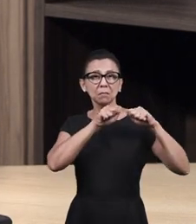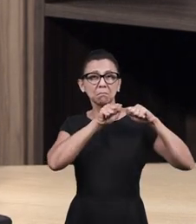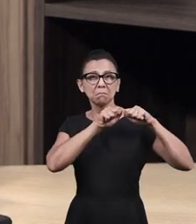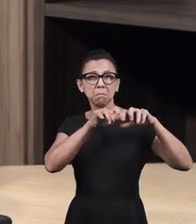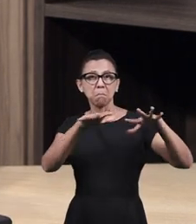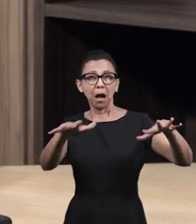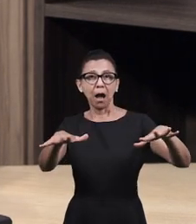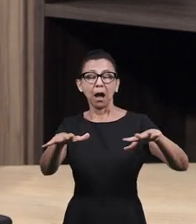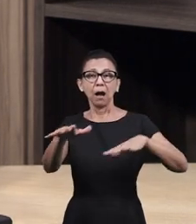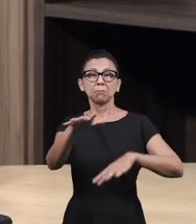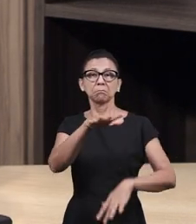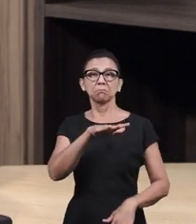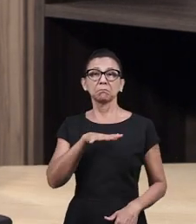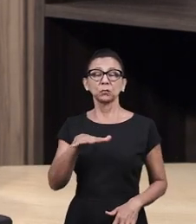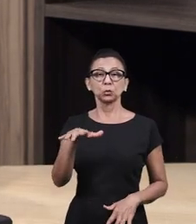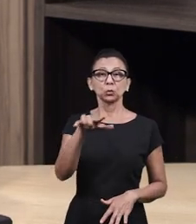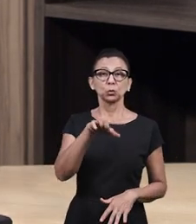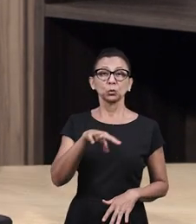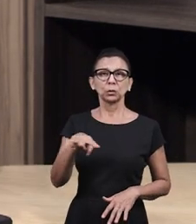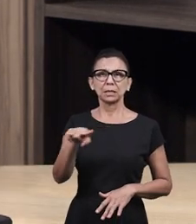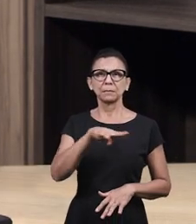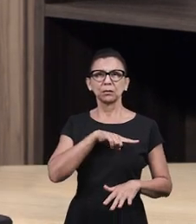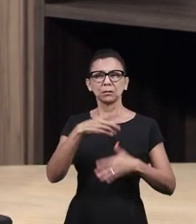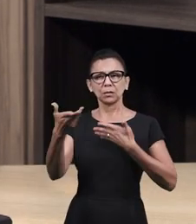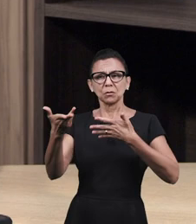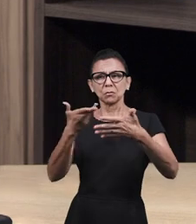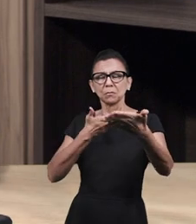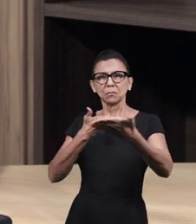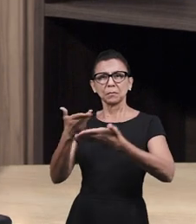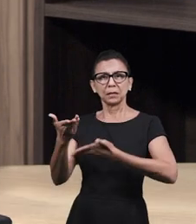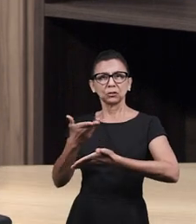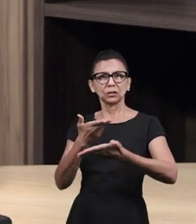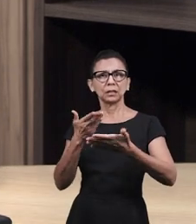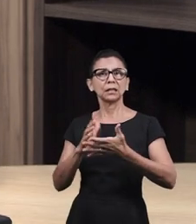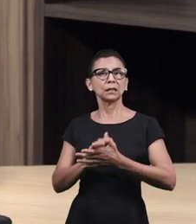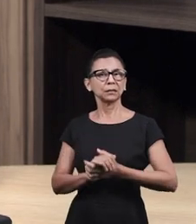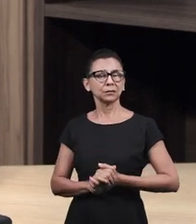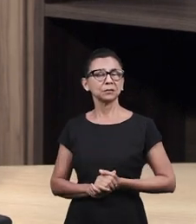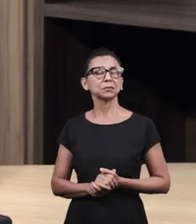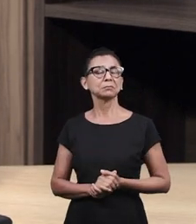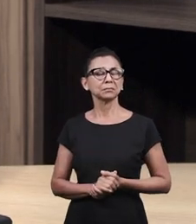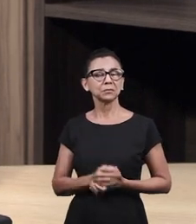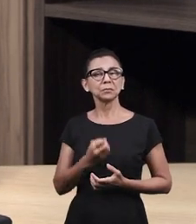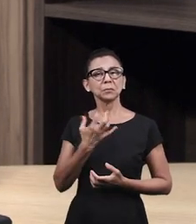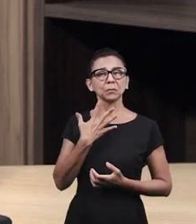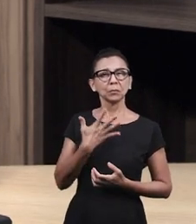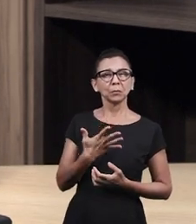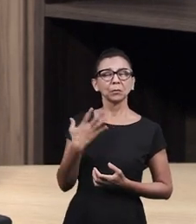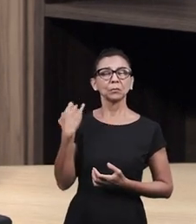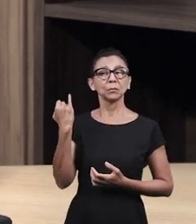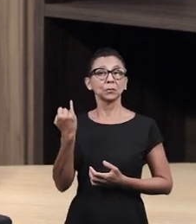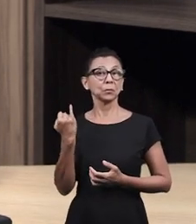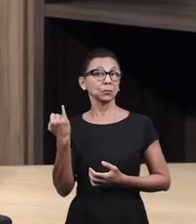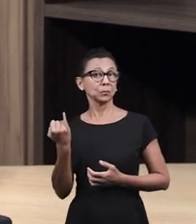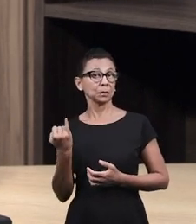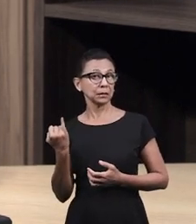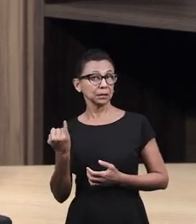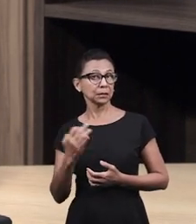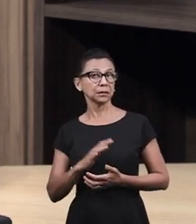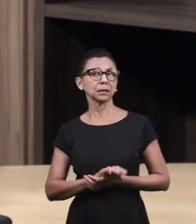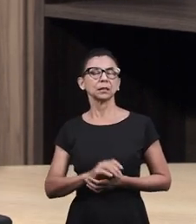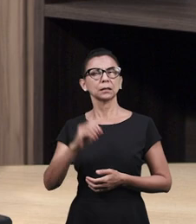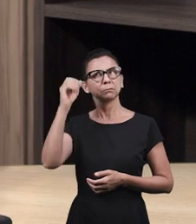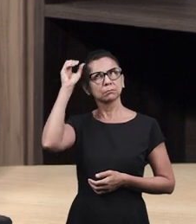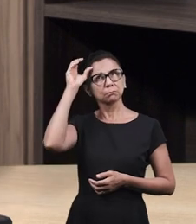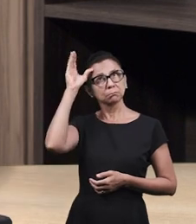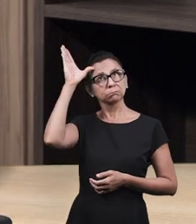maravilhosa. Os irmãos têm trazido, têm compartilhado, têm interagido conosco e falado muito sobre isso, sobre a importância